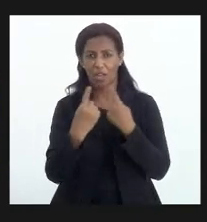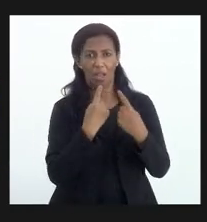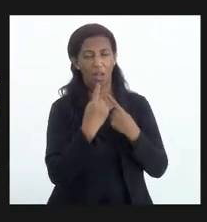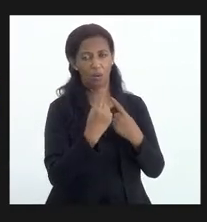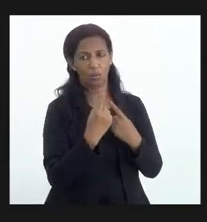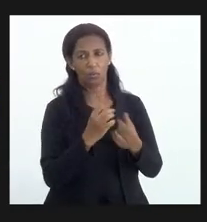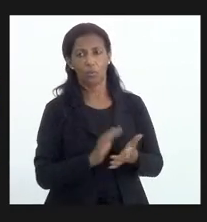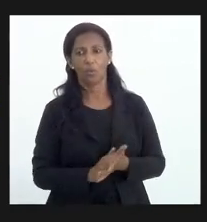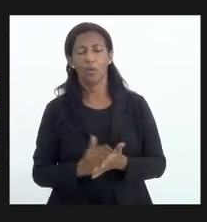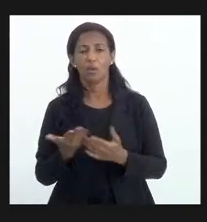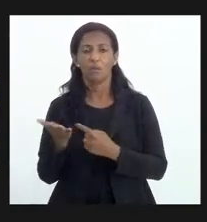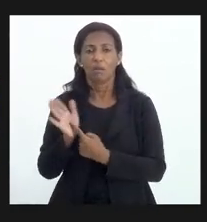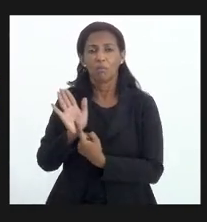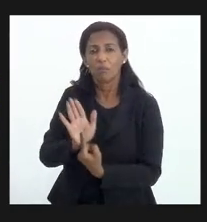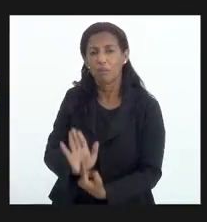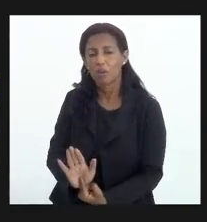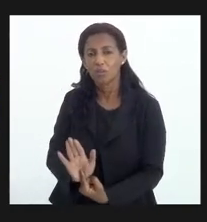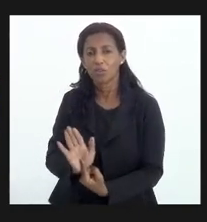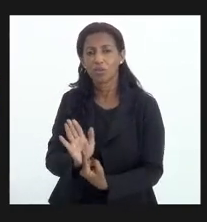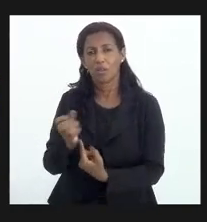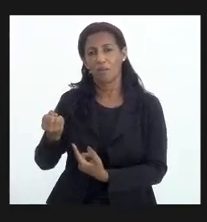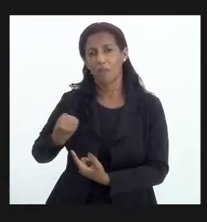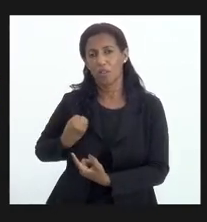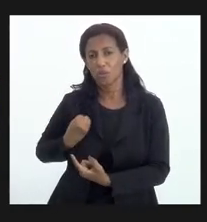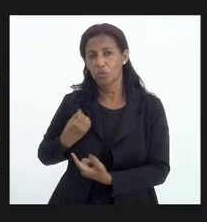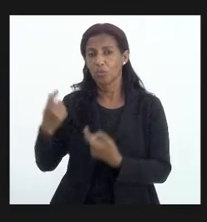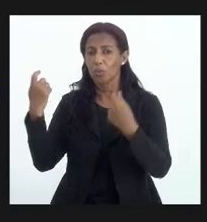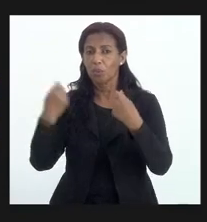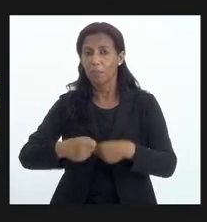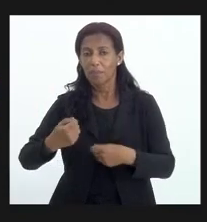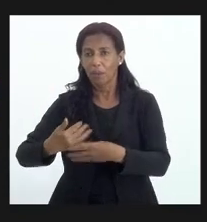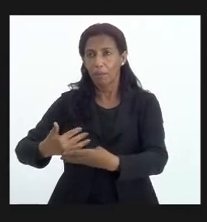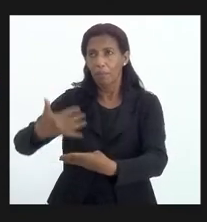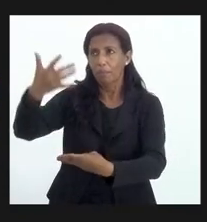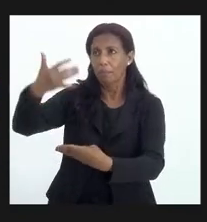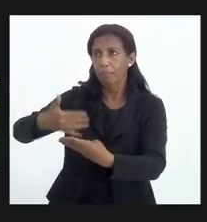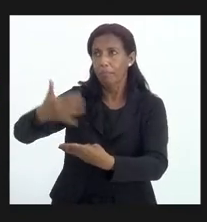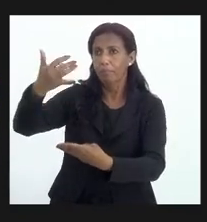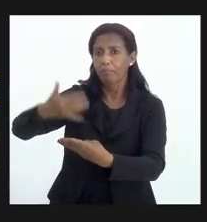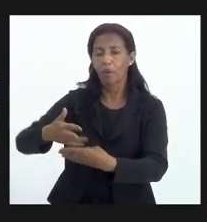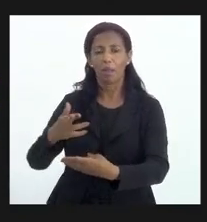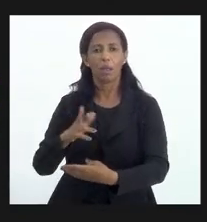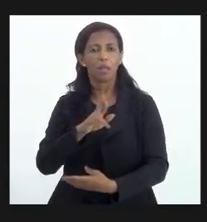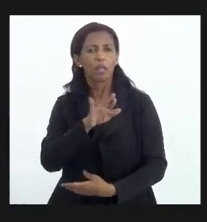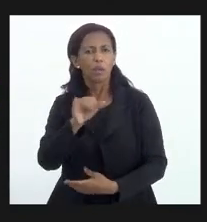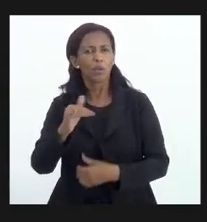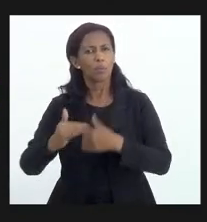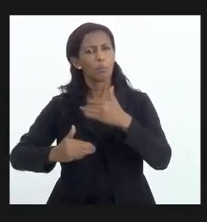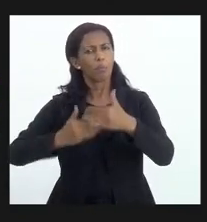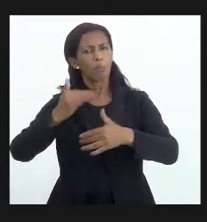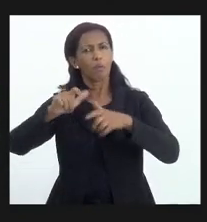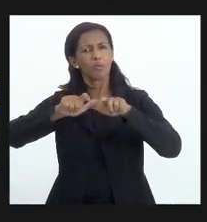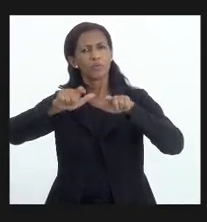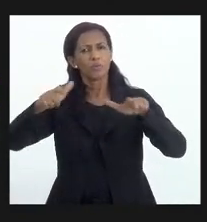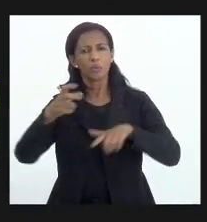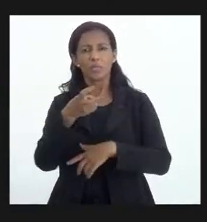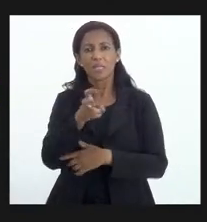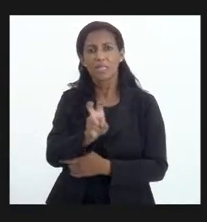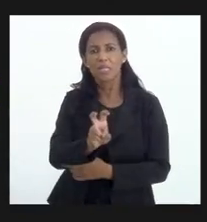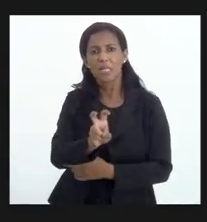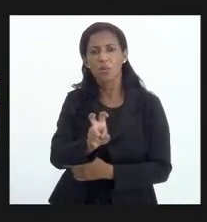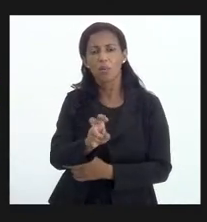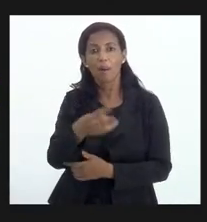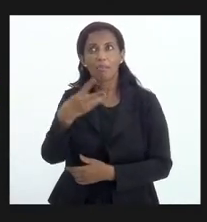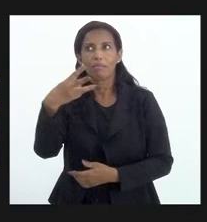vai apresentando, através dos números que nós precisamos, que o Rio de Janeiro pode crescer, não nos próximos 5, mas nos